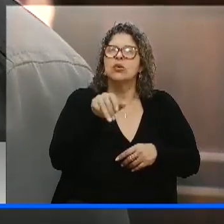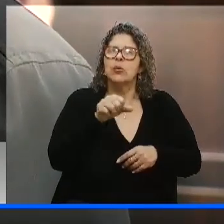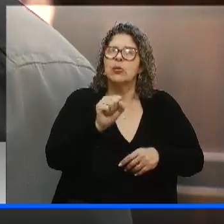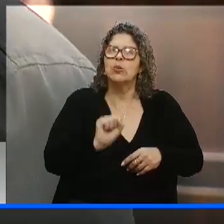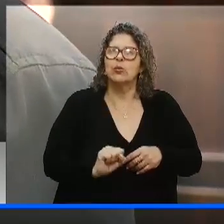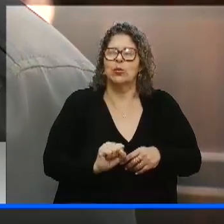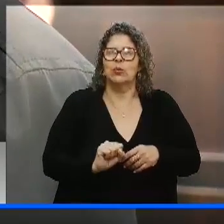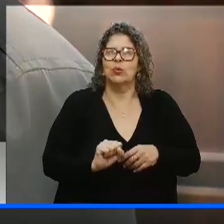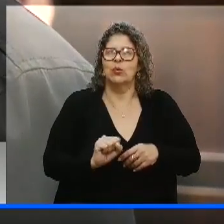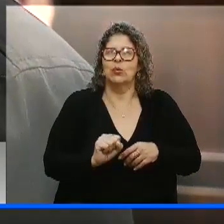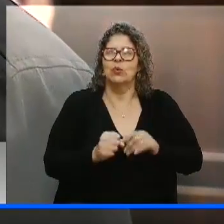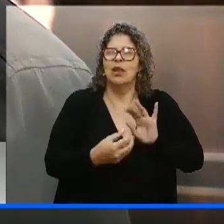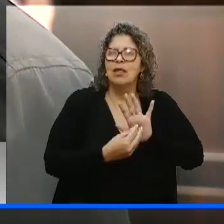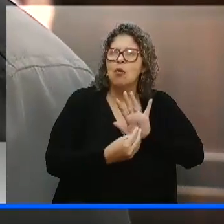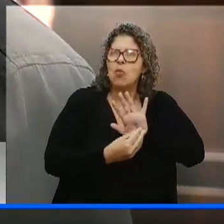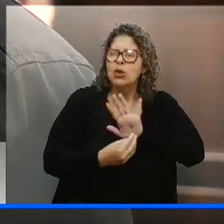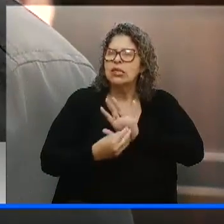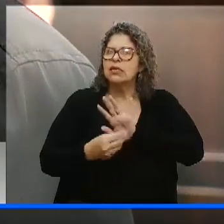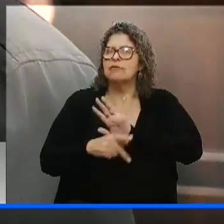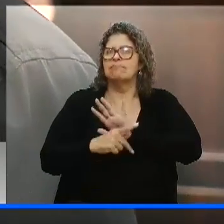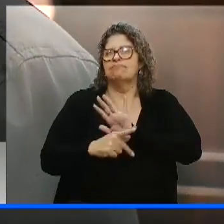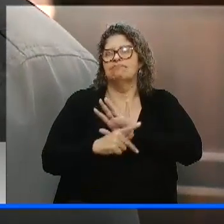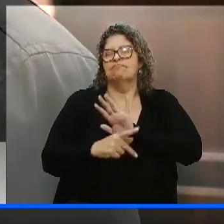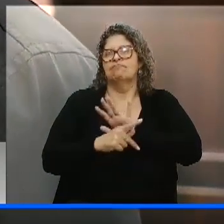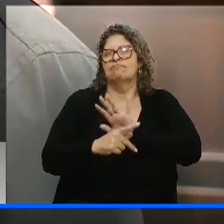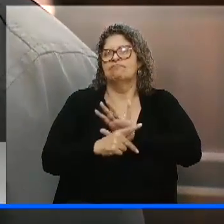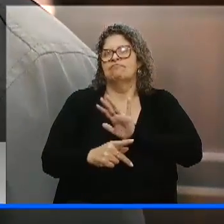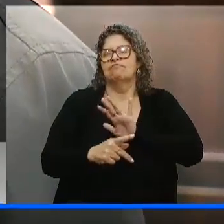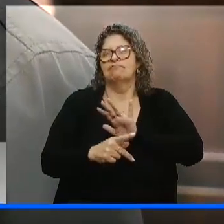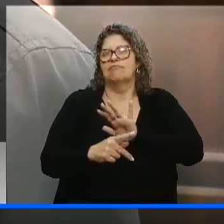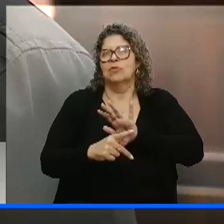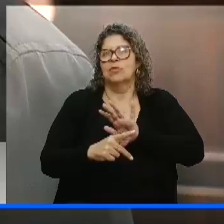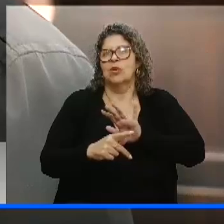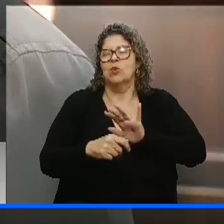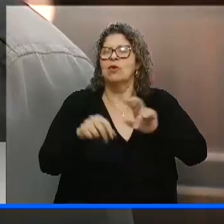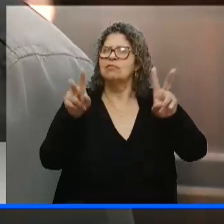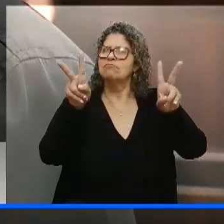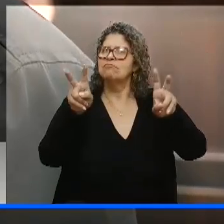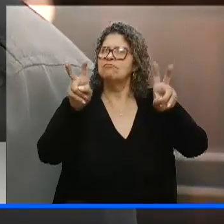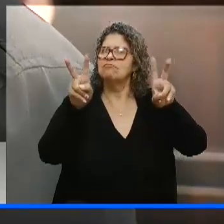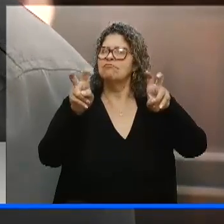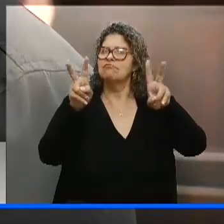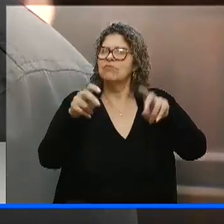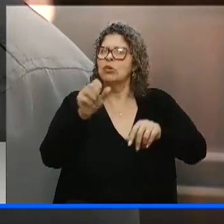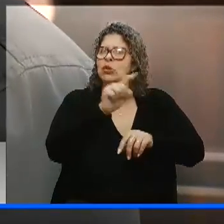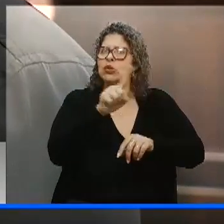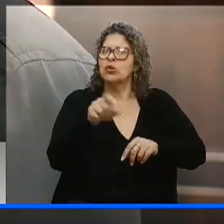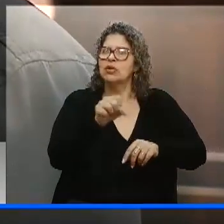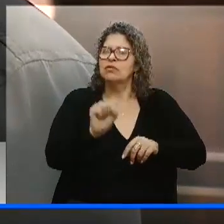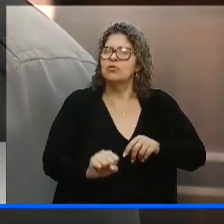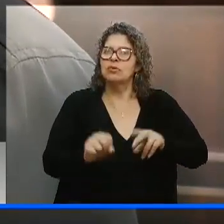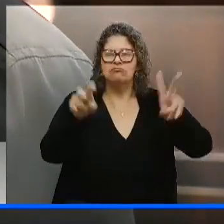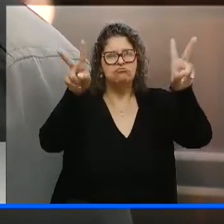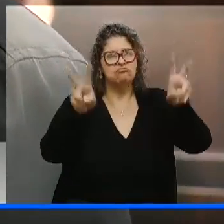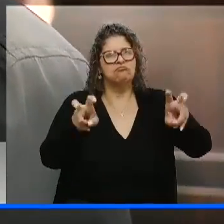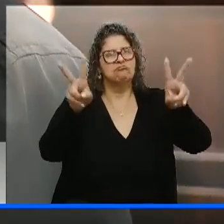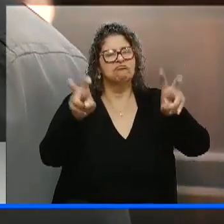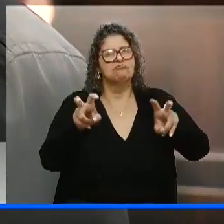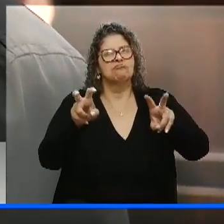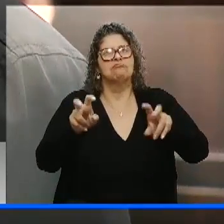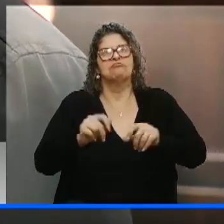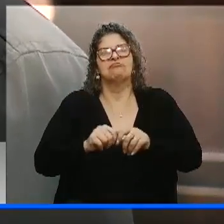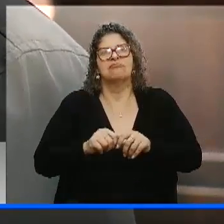sul uma referência na nossa região quando a zona sul levando uma pauta quando ela traz um assunto com certeza